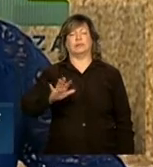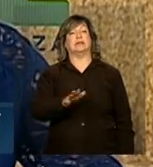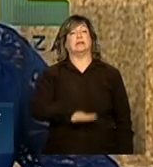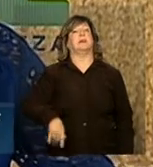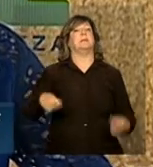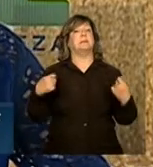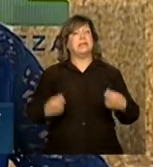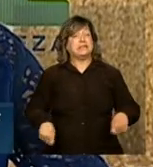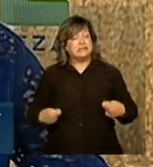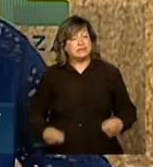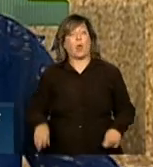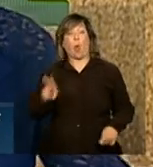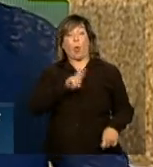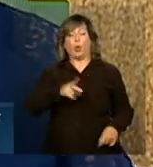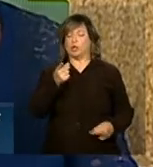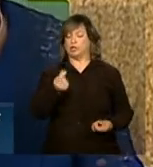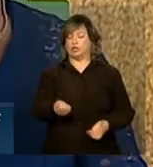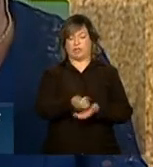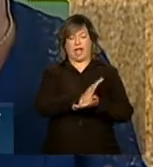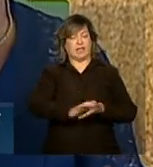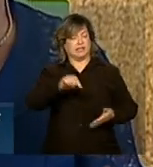gastar dinheiro nisso.